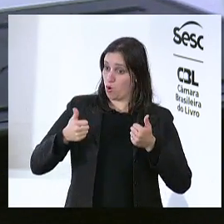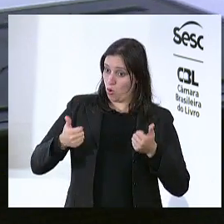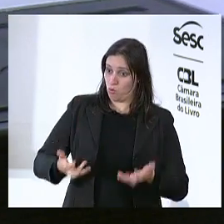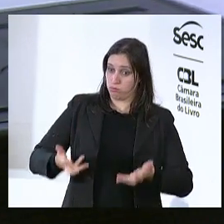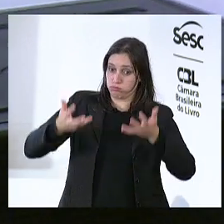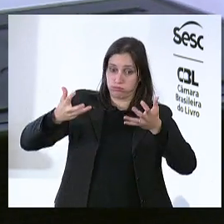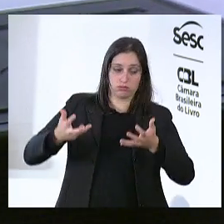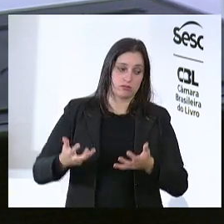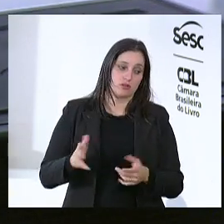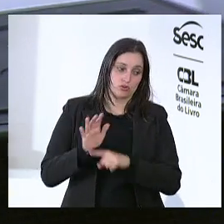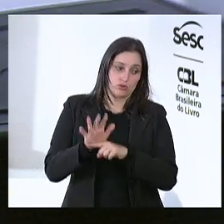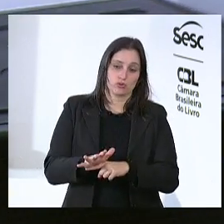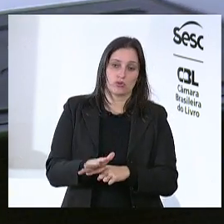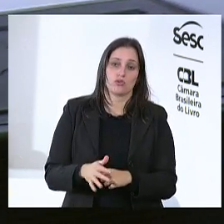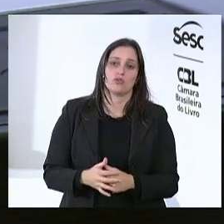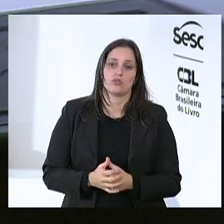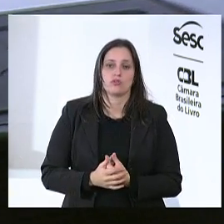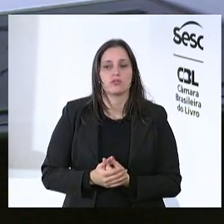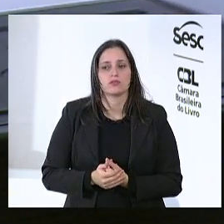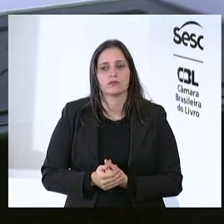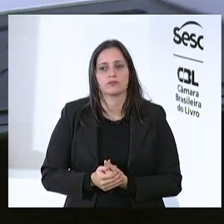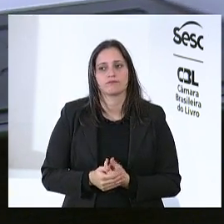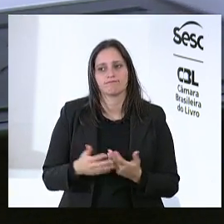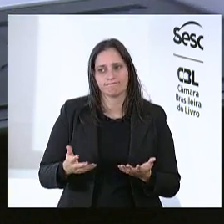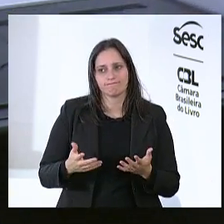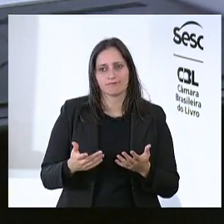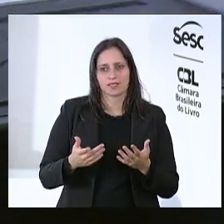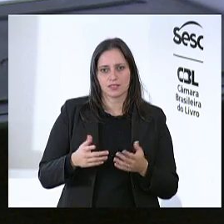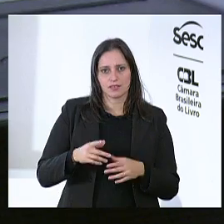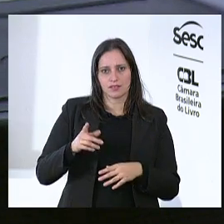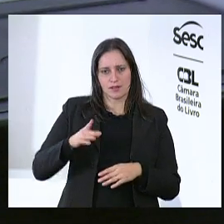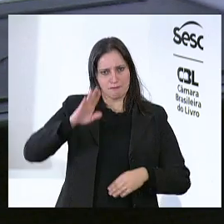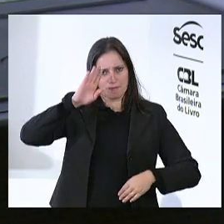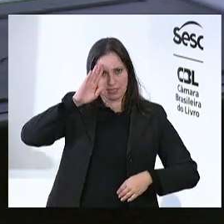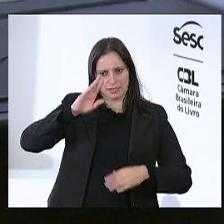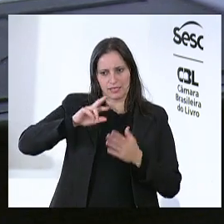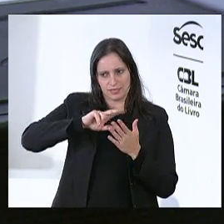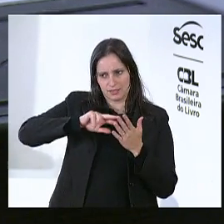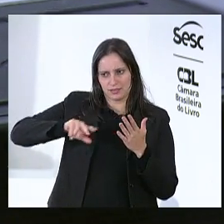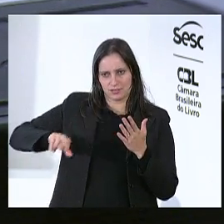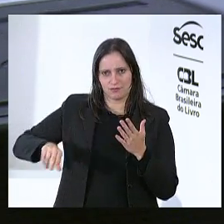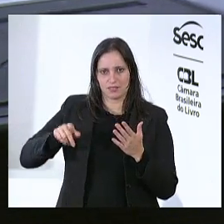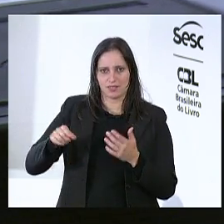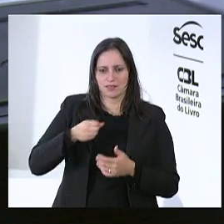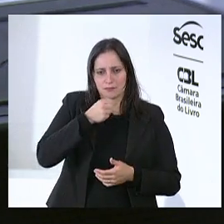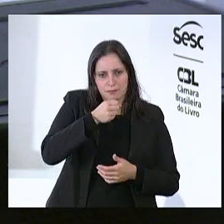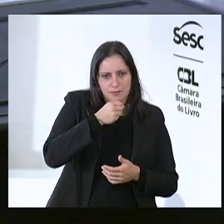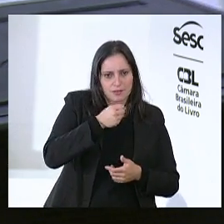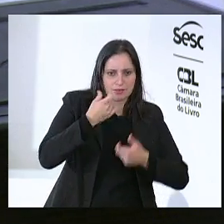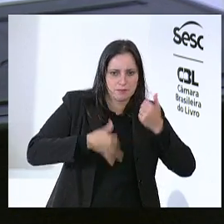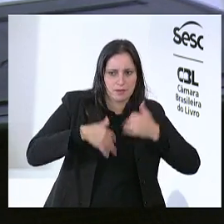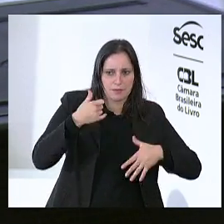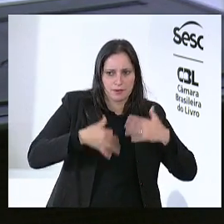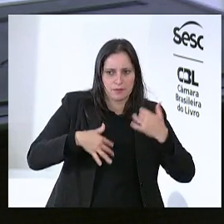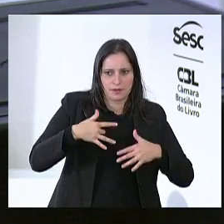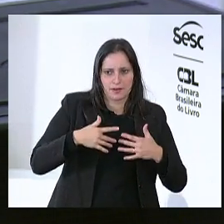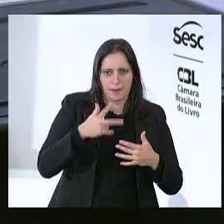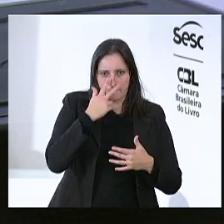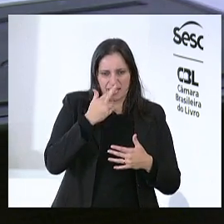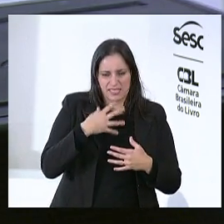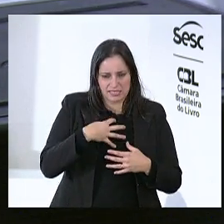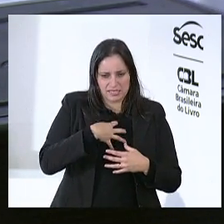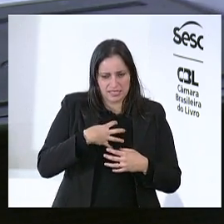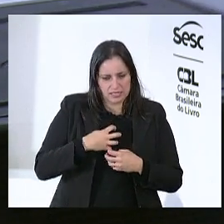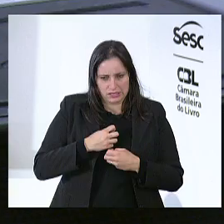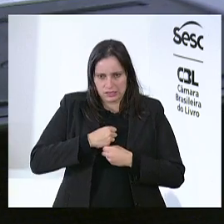mas é uma questão que aparece, inclusive, para os próprios militares, quando eles dão depoimentos. É uma memória muito ressentida deles. Olha